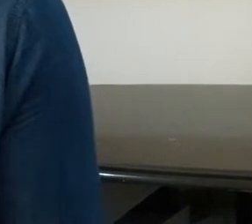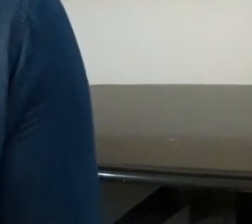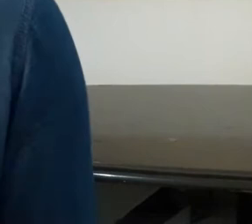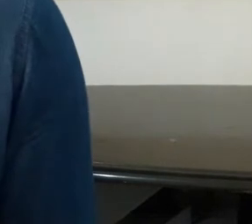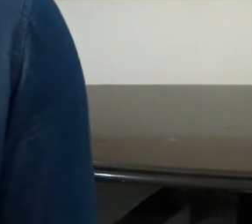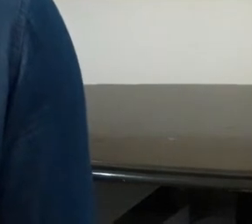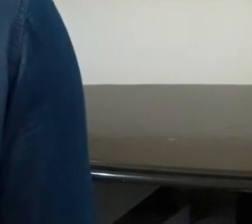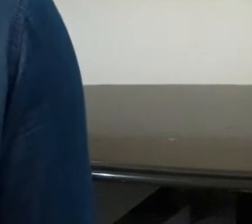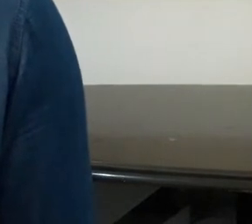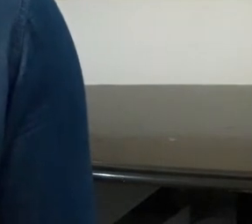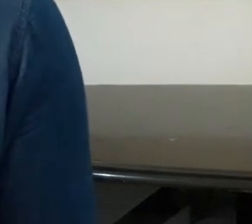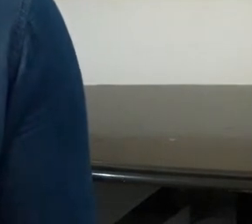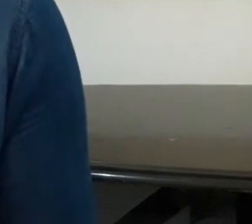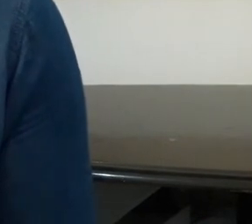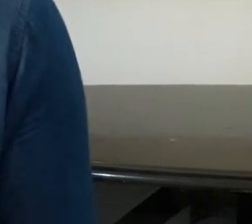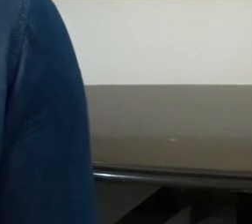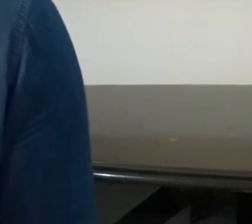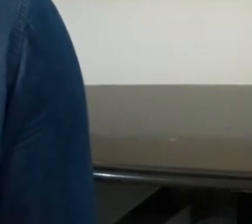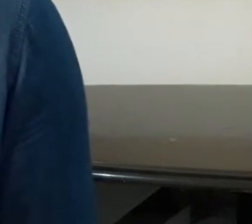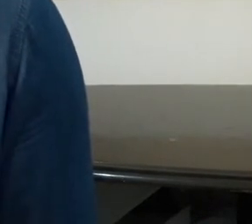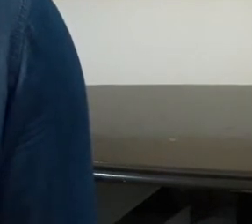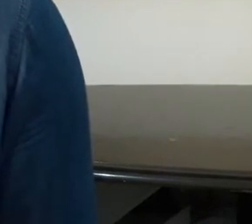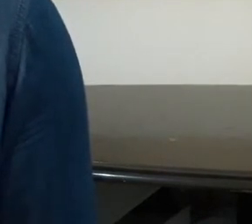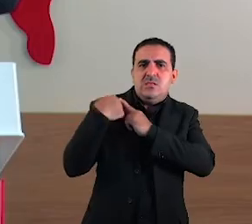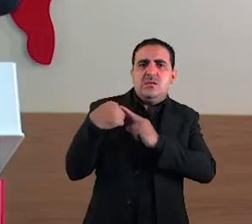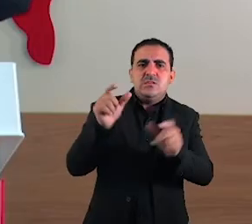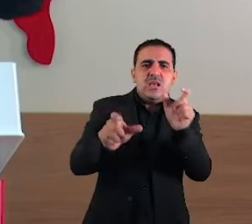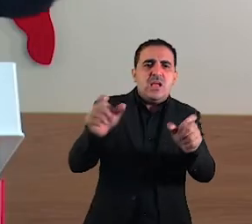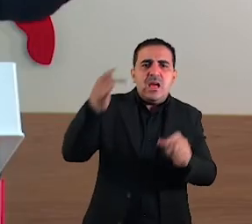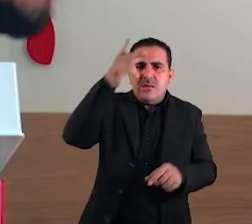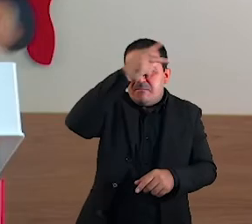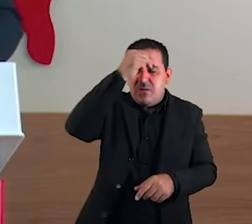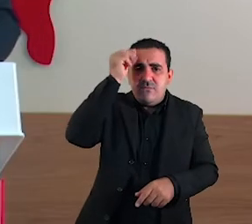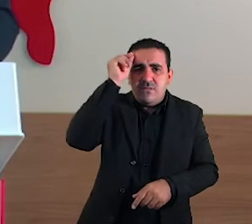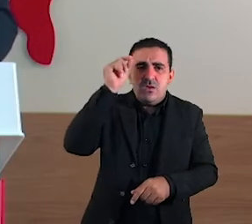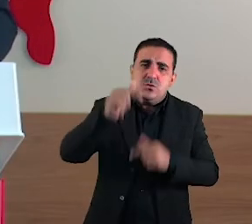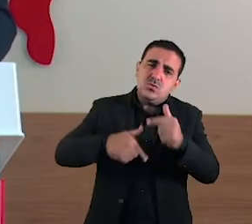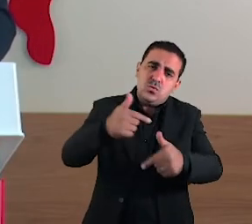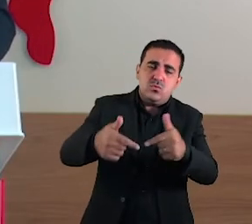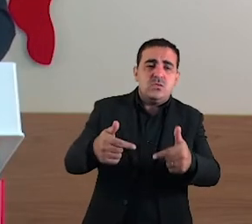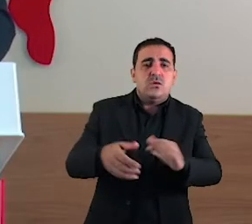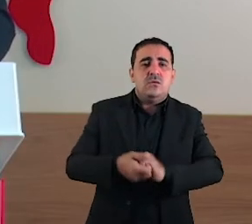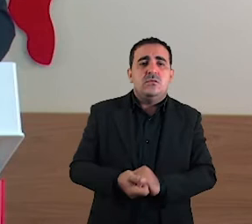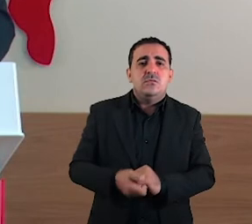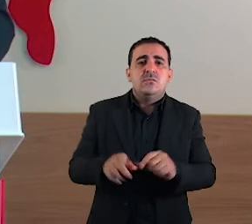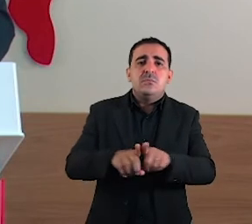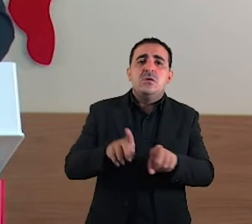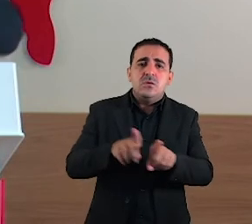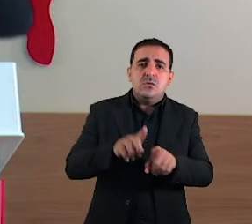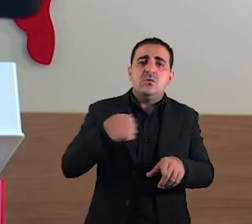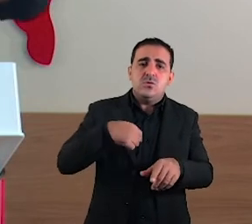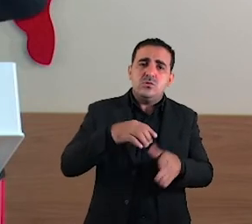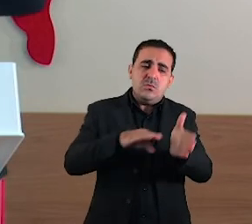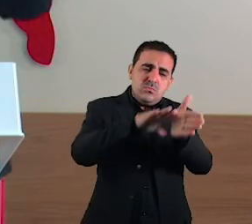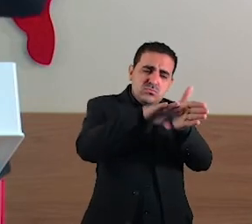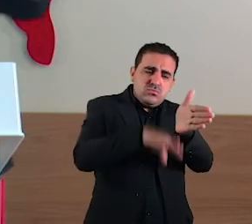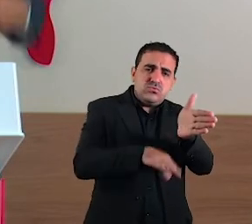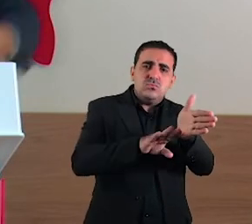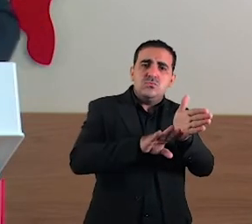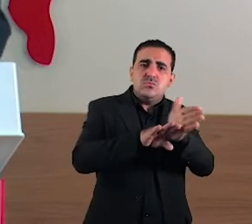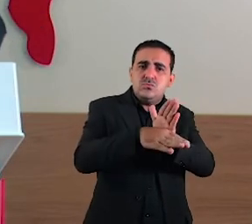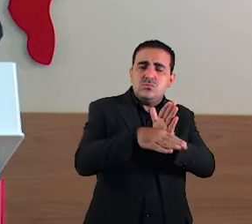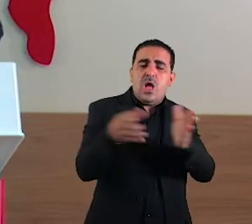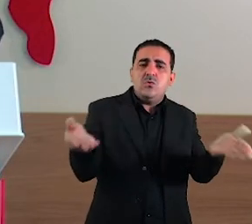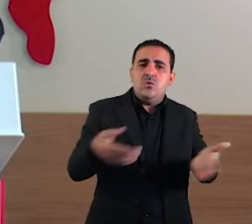que se destacarem no combate à pobre 19 temos como mencionei um patamar mais baixo do coronavírus precisamos